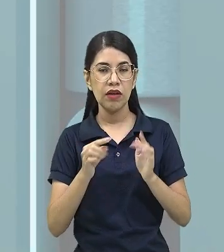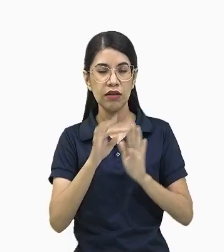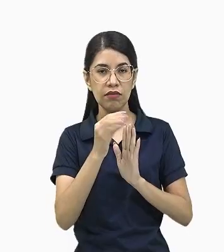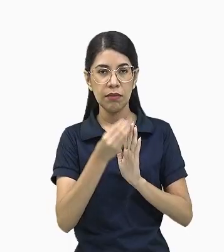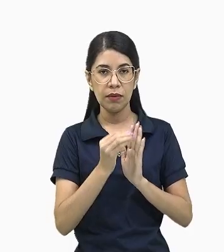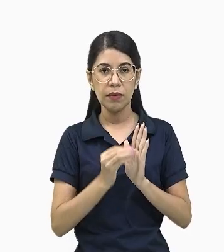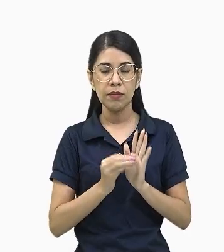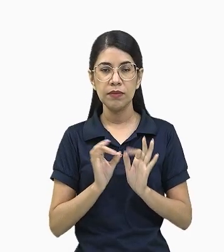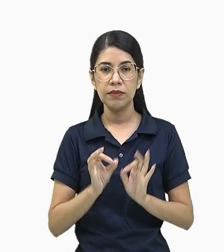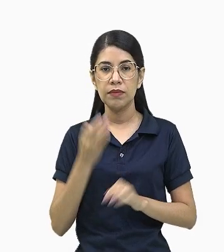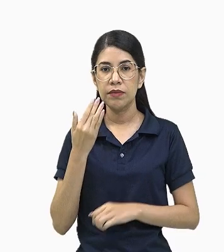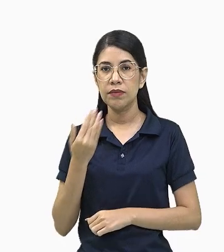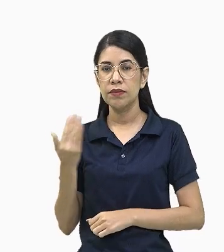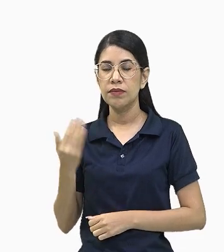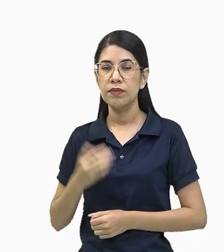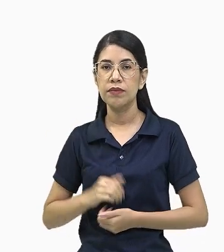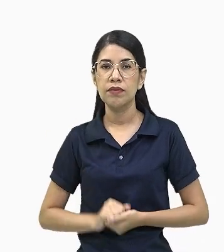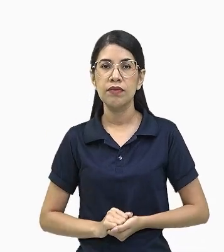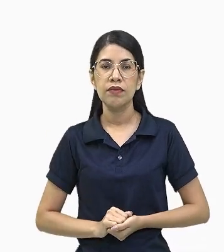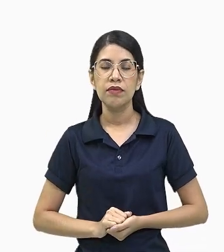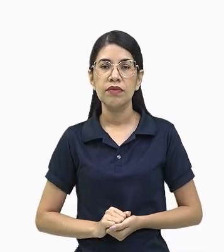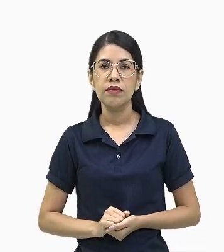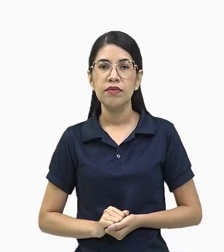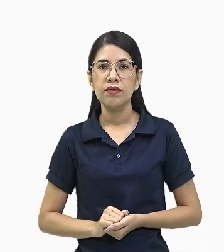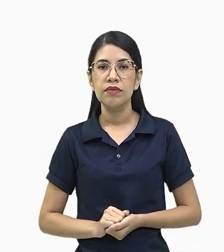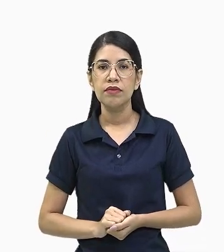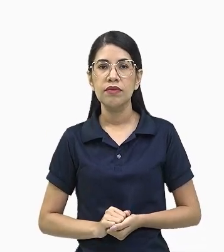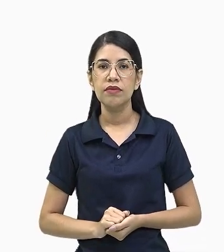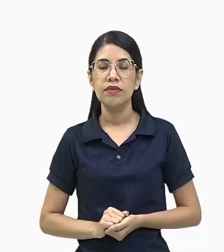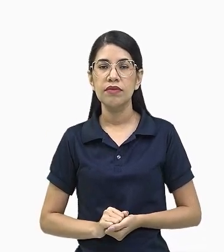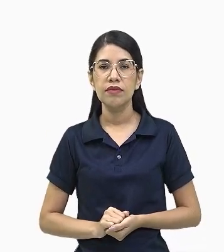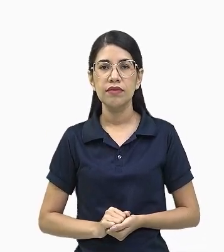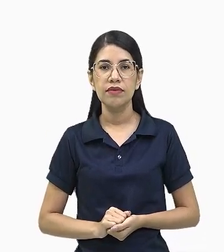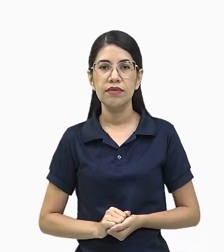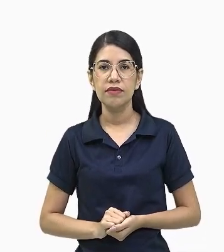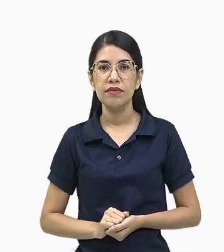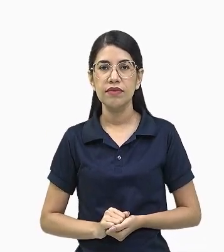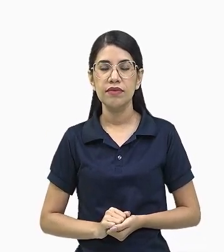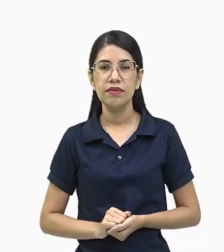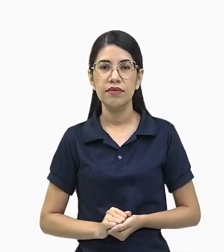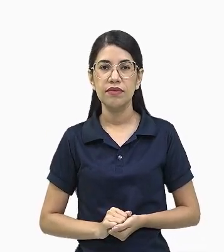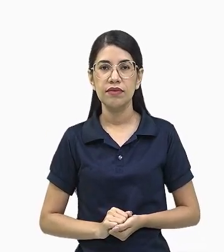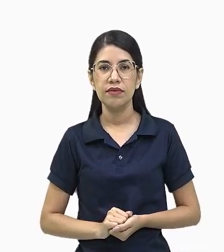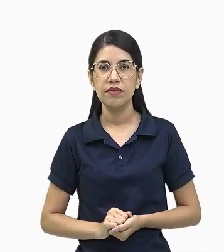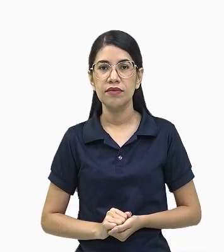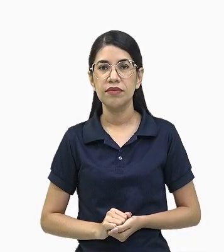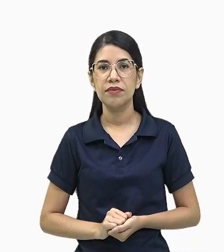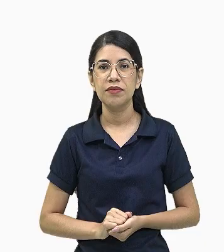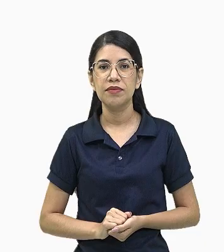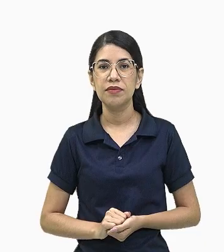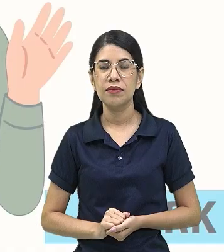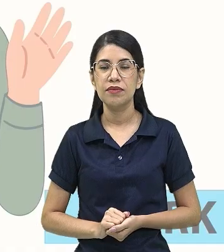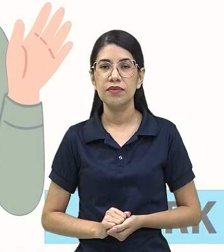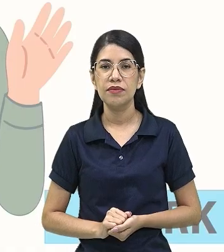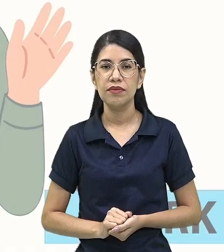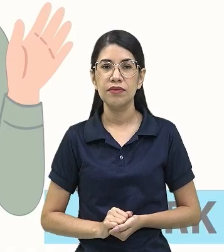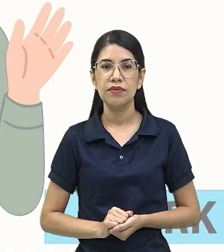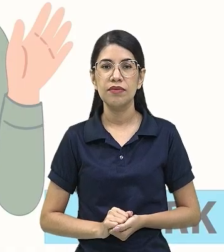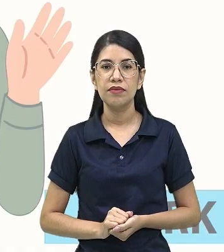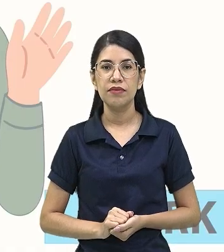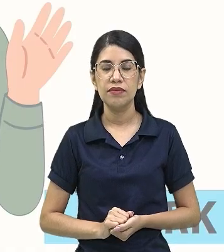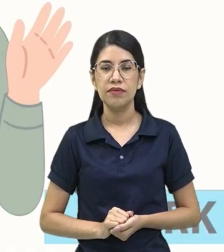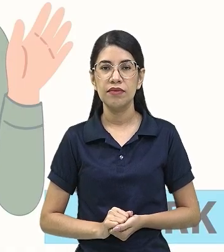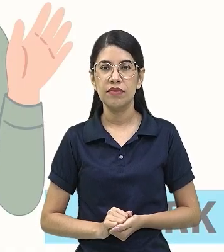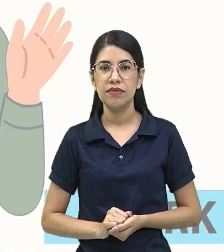lá. Listen to dialogue. Yesterday at the park. Hey Mark, what did you